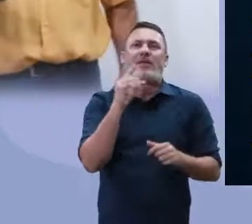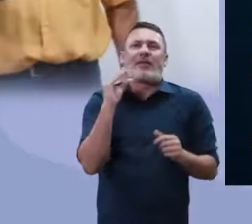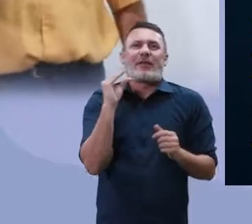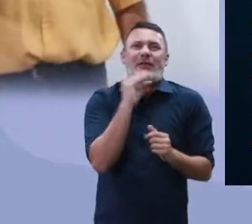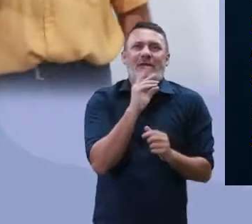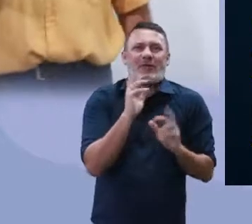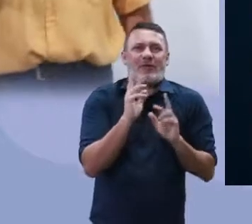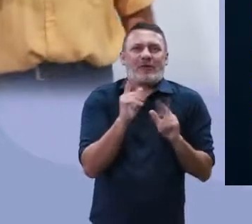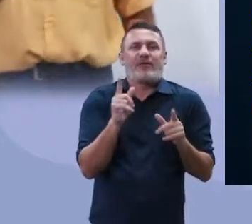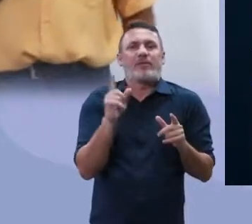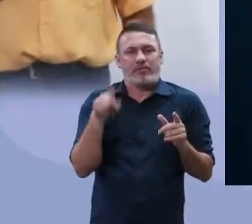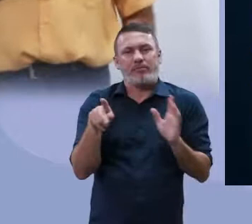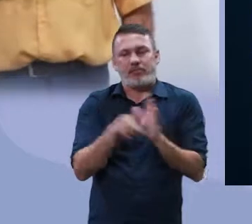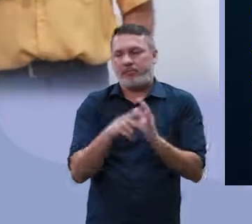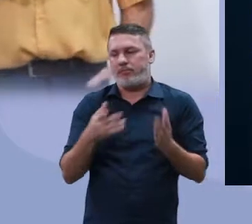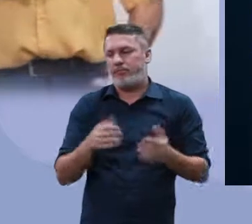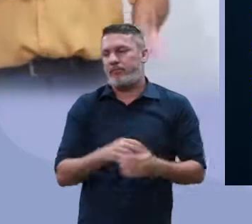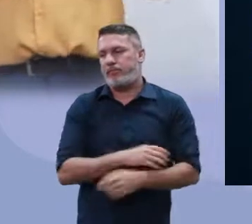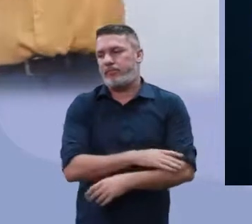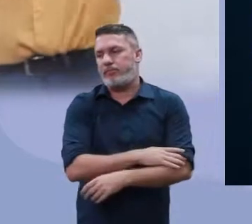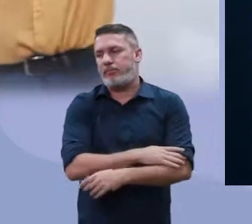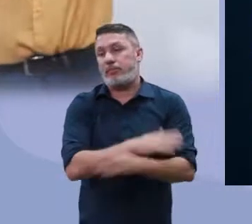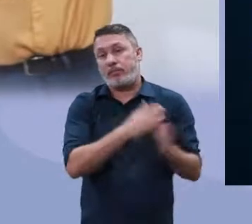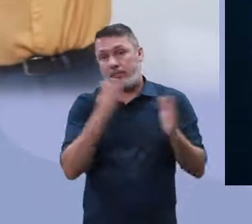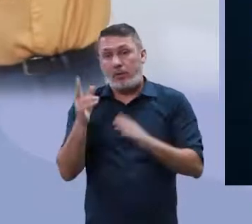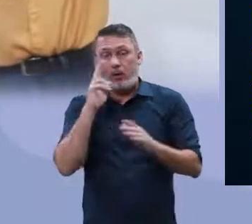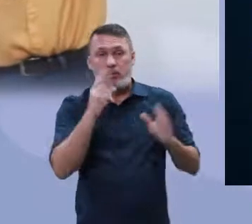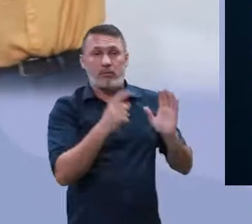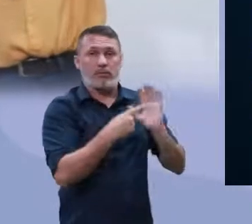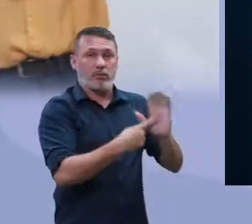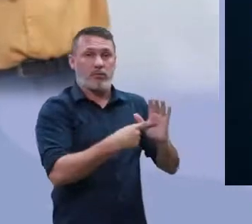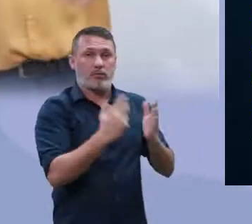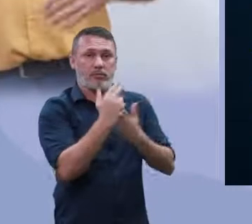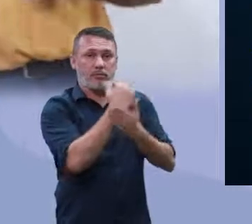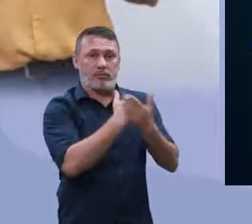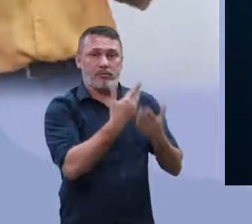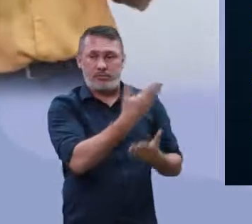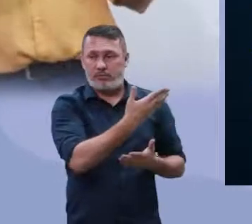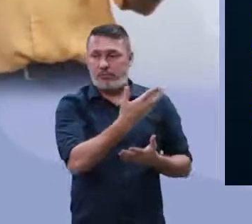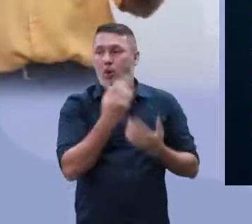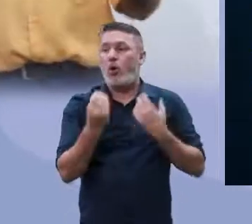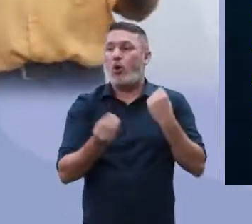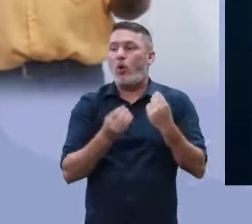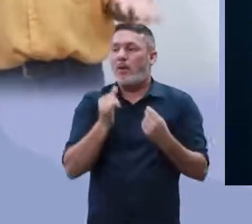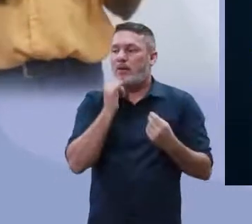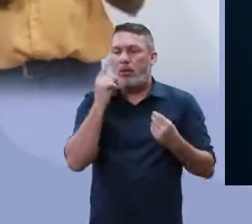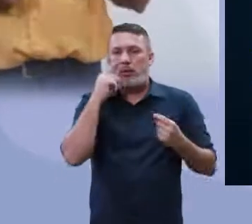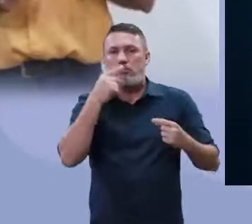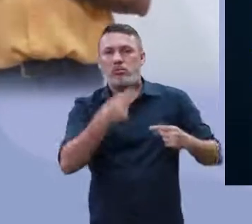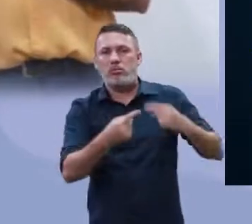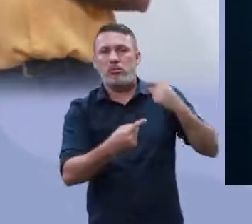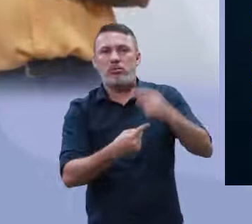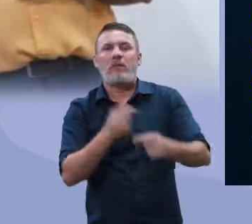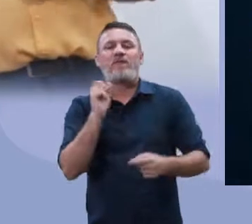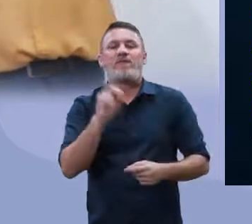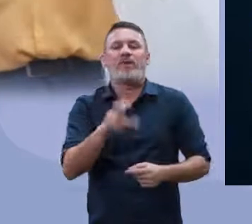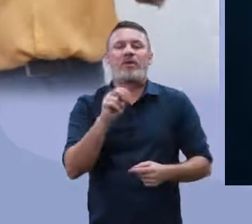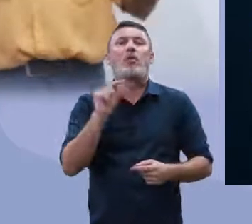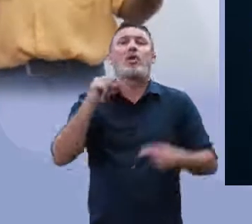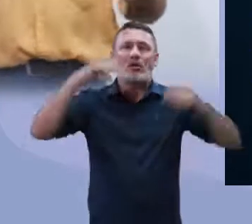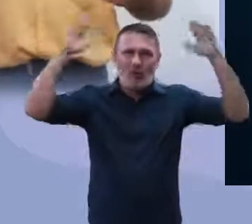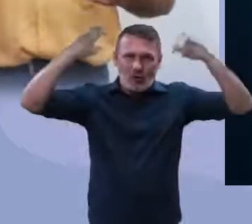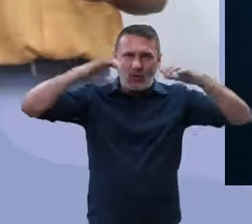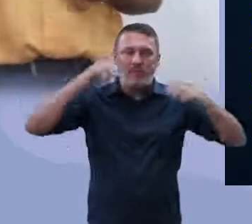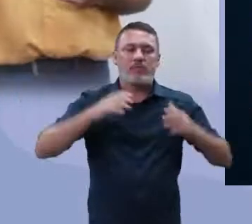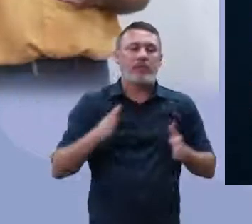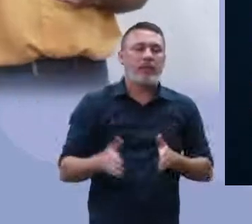a ocorrência dessa chuva ácida. E aí temos um exemplo, né, de como que a chuva ácida vai estar promovendo a contaminação dos rios,